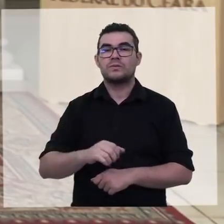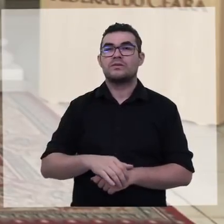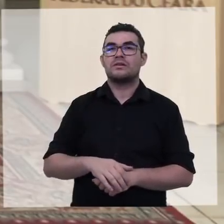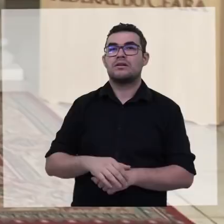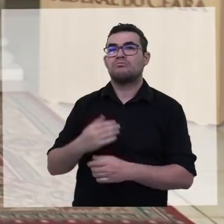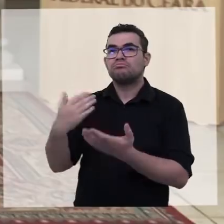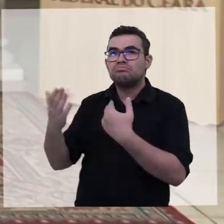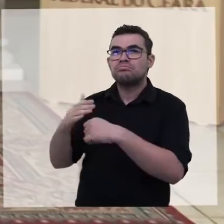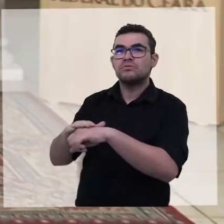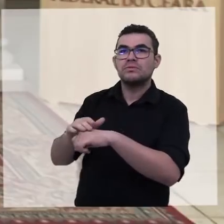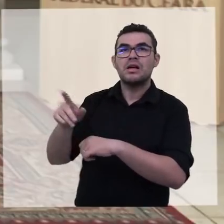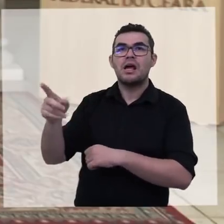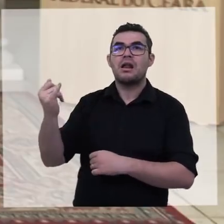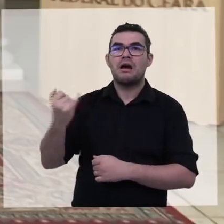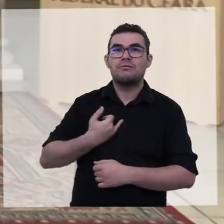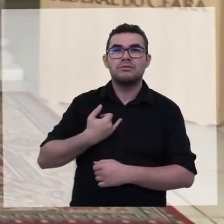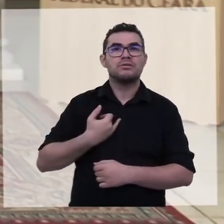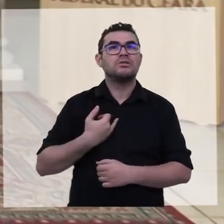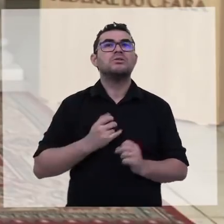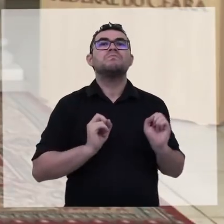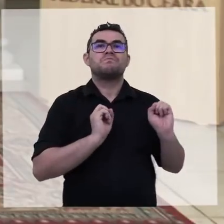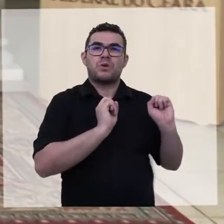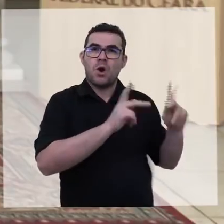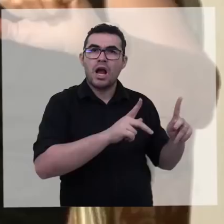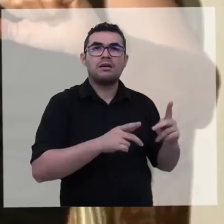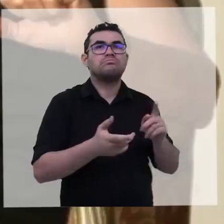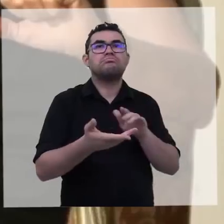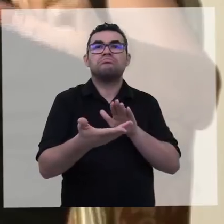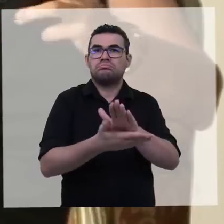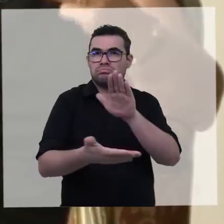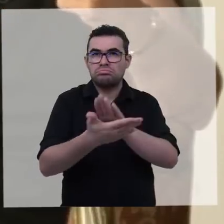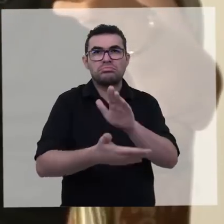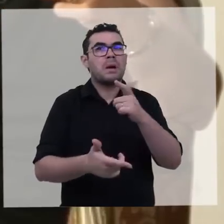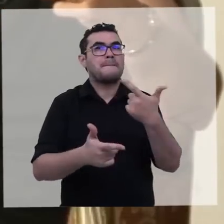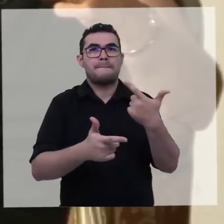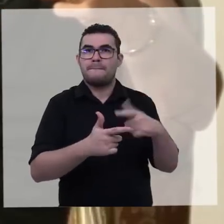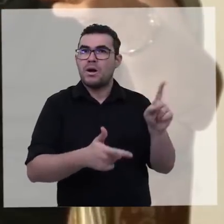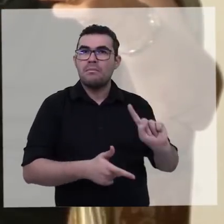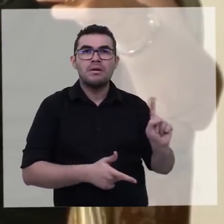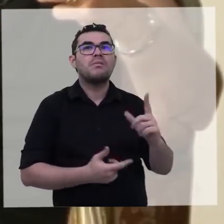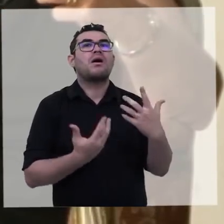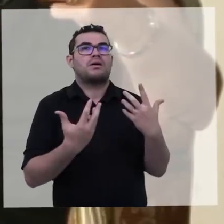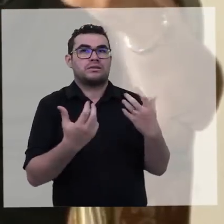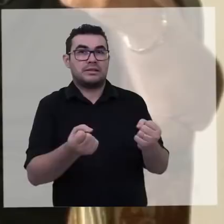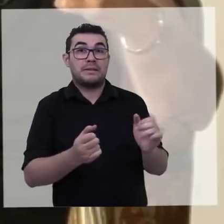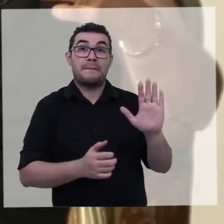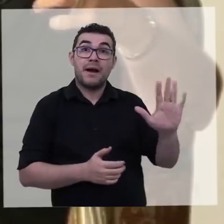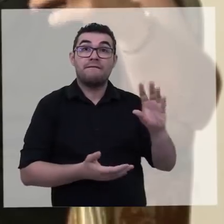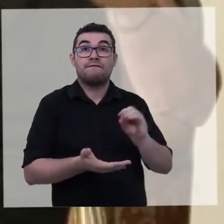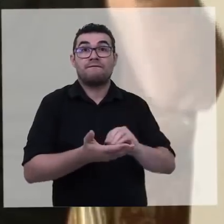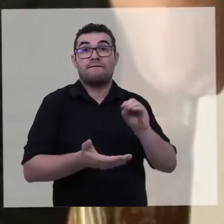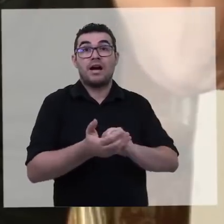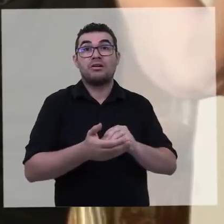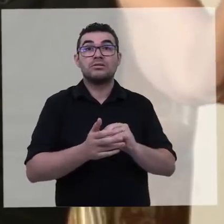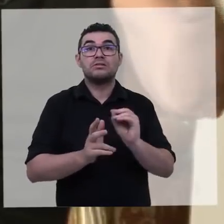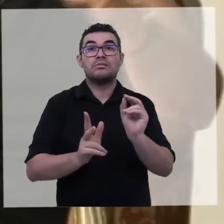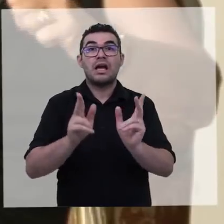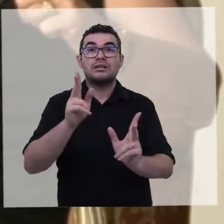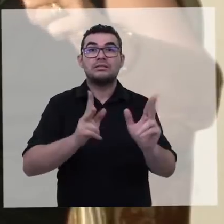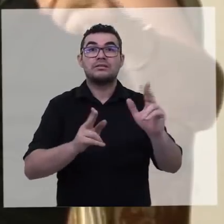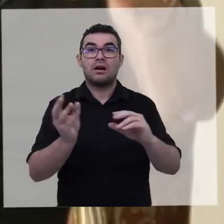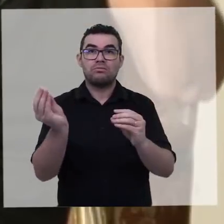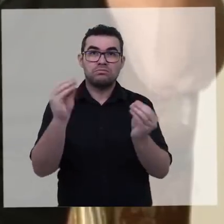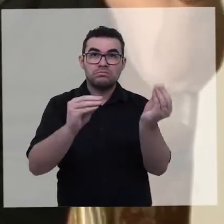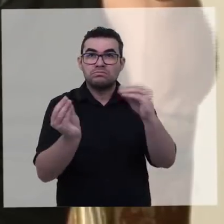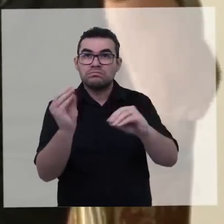mais problema para imprimir, para editar a revista. Mas tinha que diagramar. né? Aí a gente tinha uma